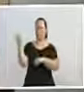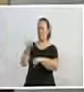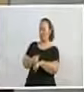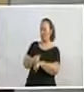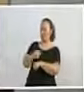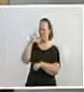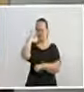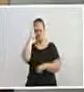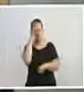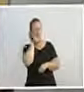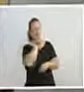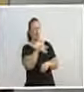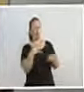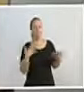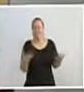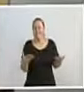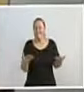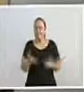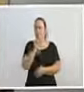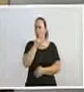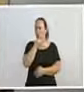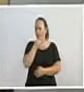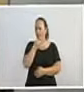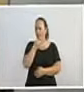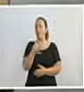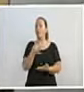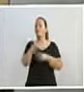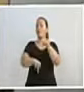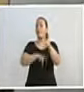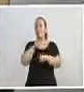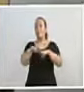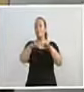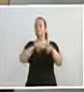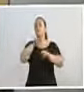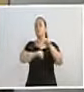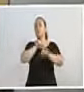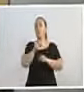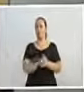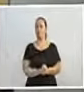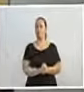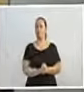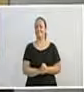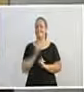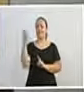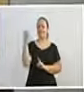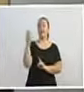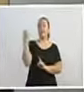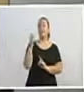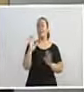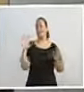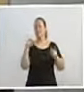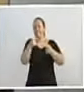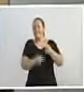opinião pública, ela muitas vezes é guiada de uma forma equivocada. E até porque a gente